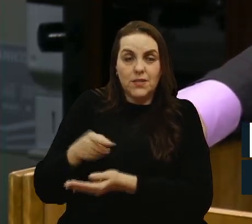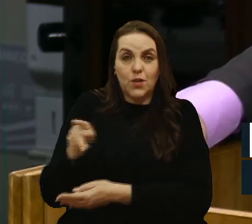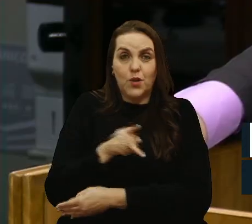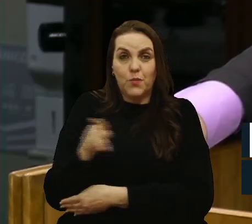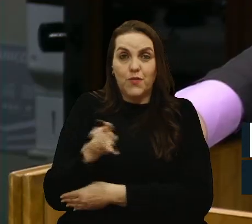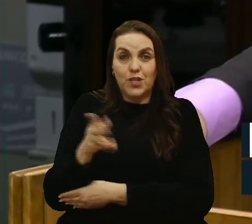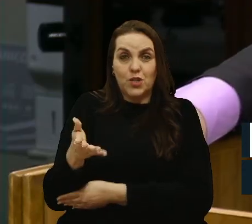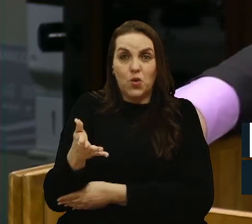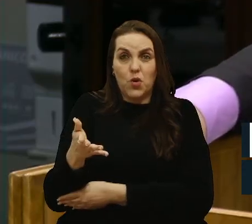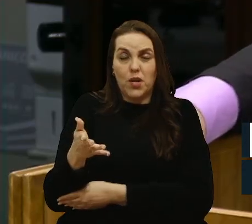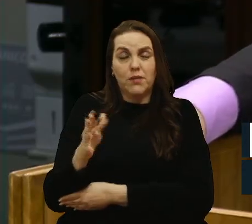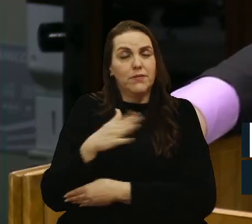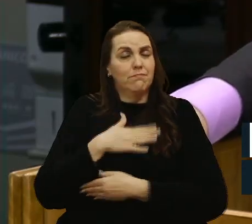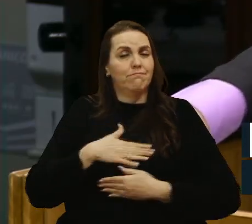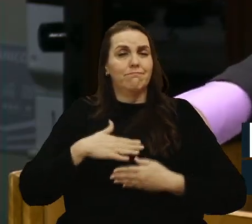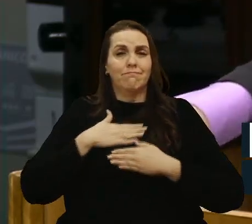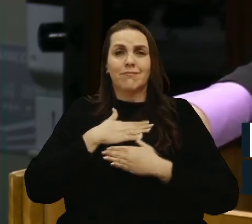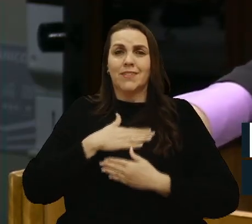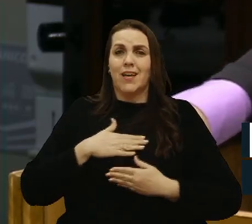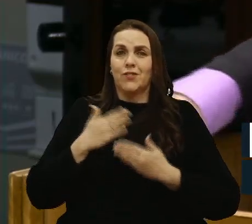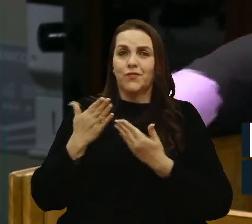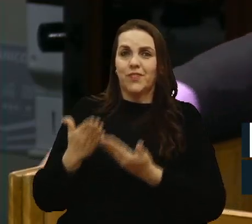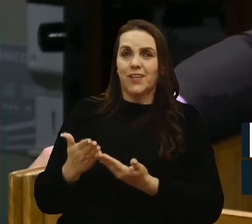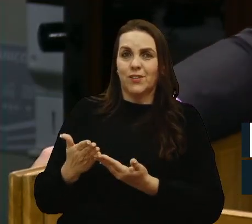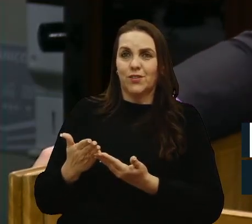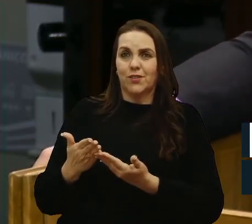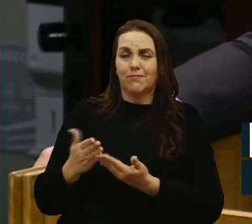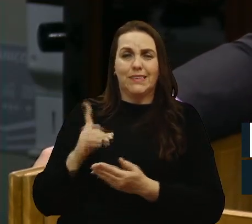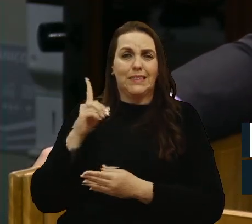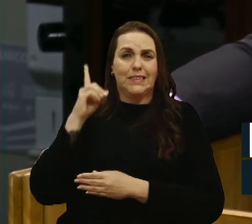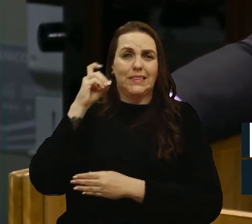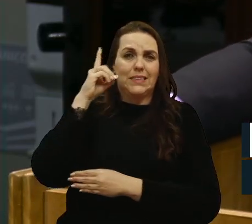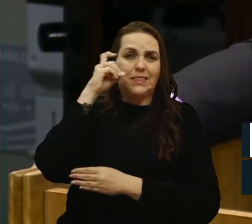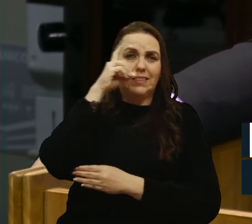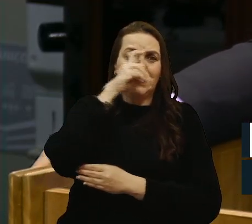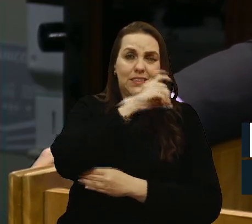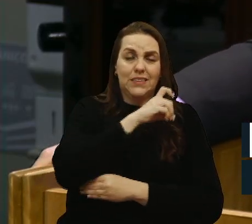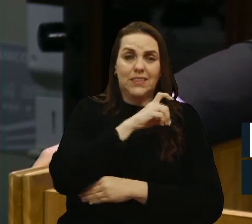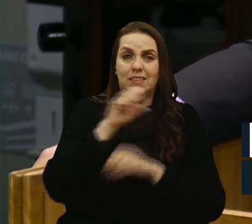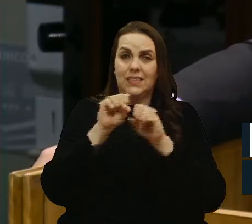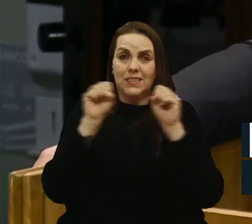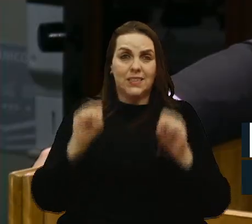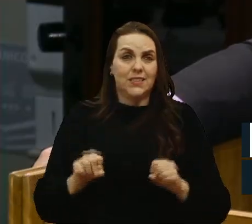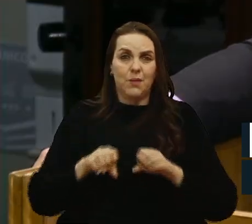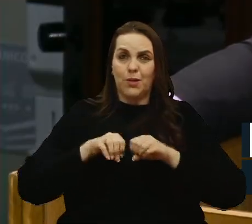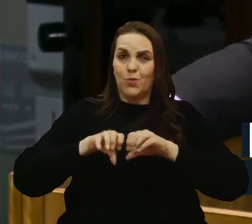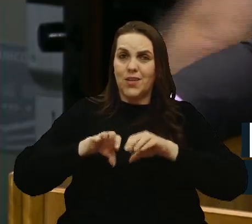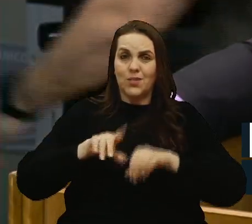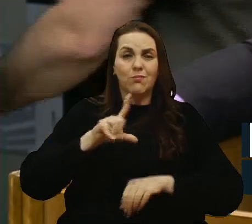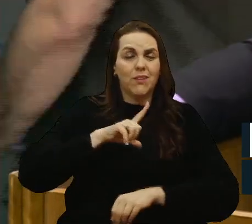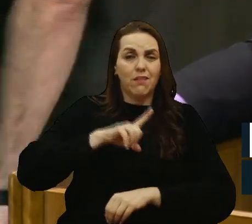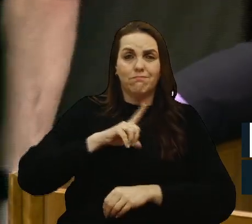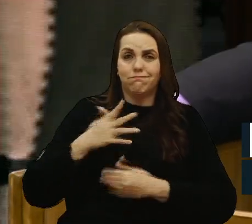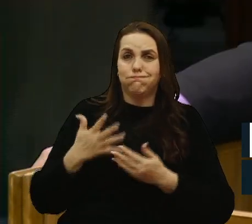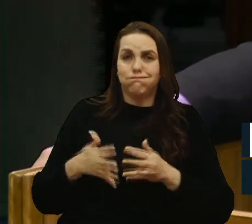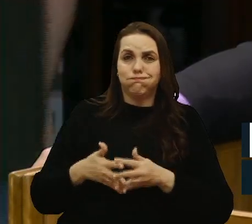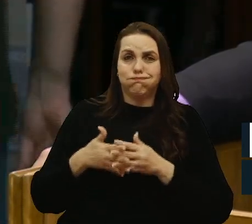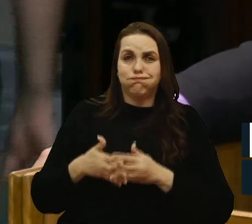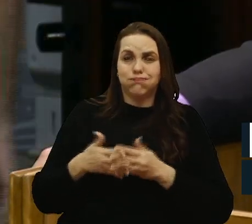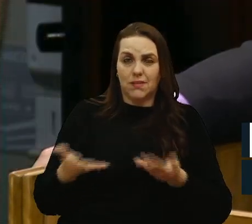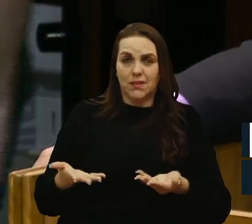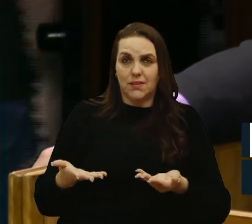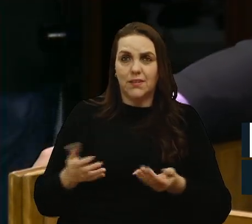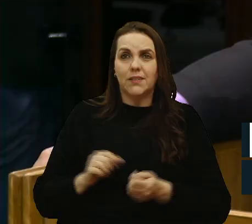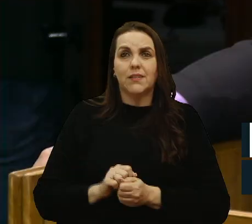vai se dar muito por satisfeita, dada todas as dificuldades que nós temos no sistema educacional, dado ao fato de que o